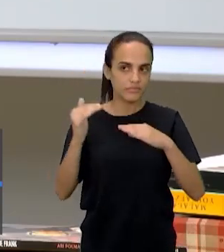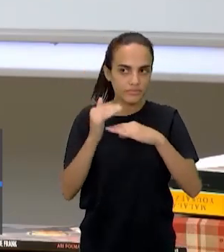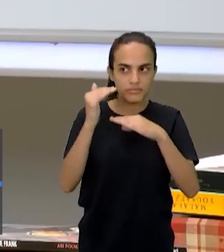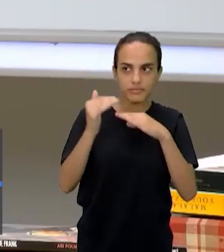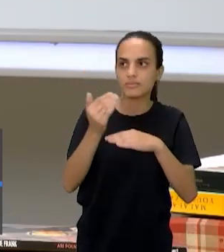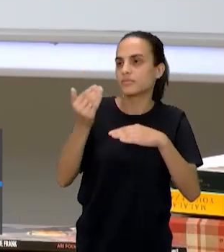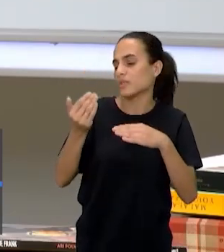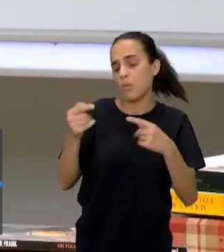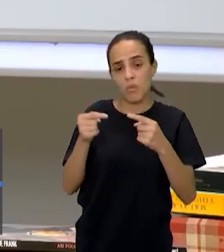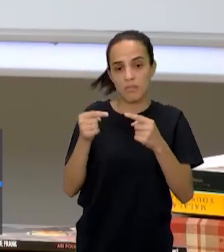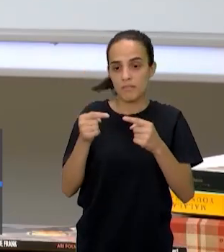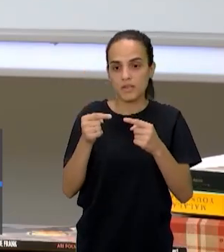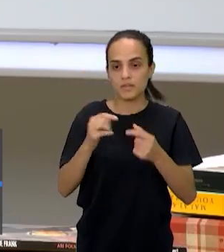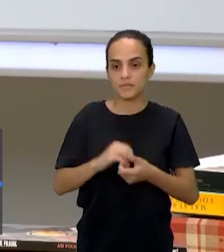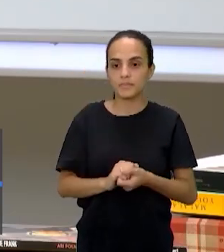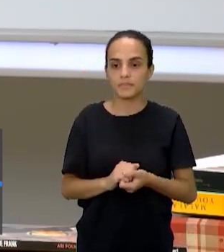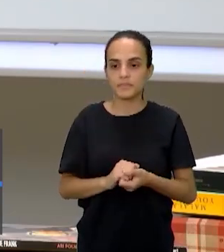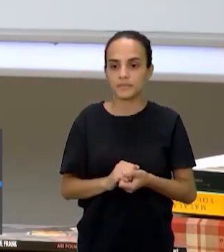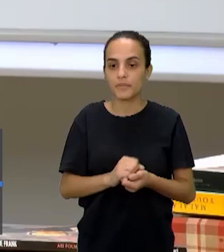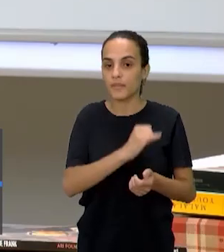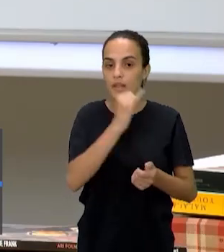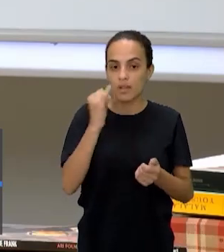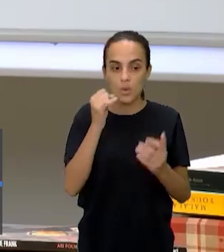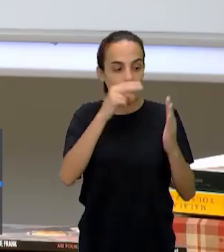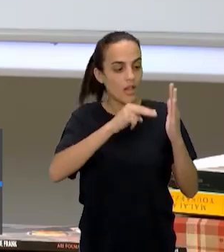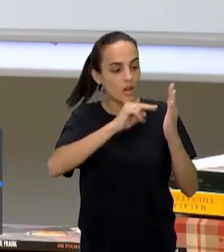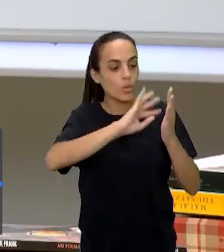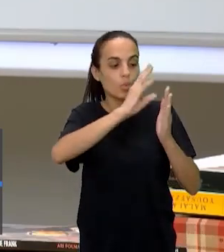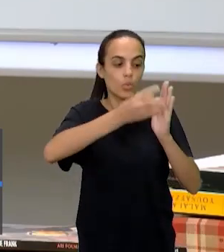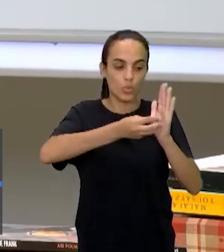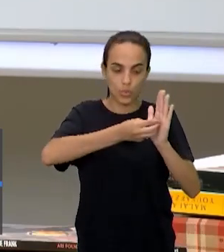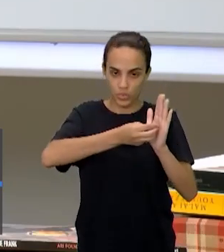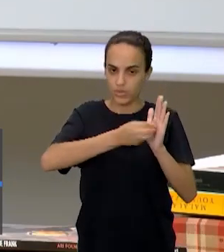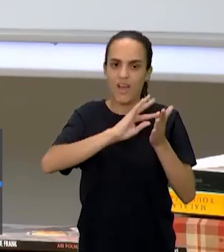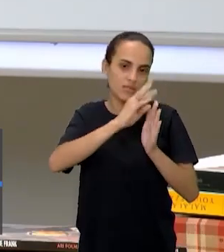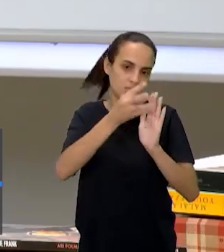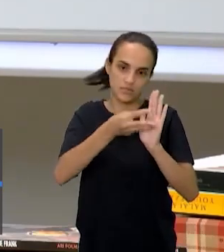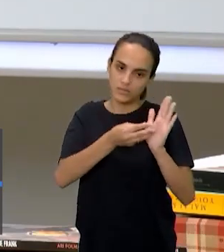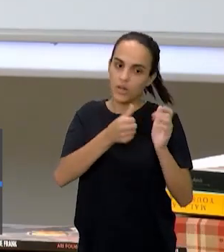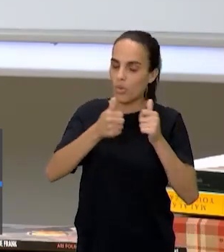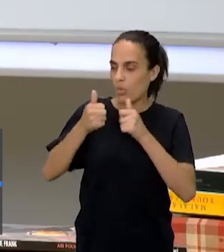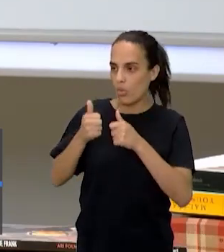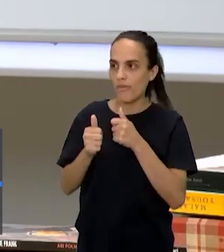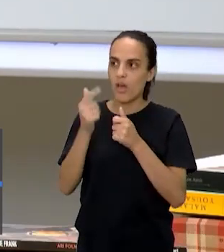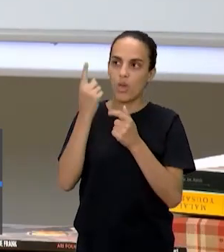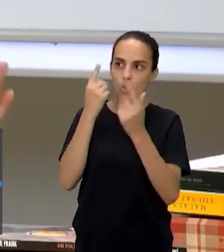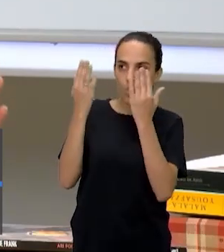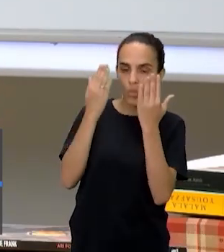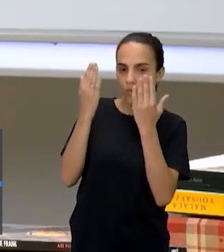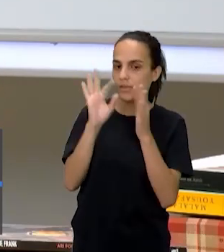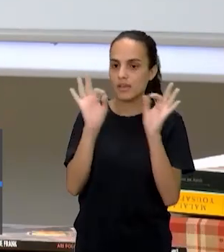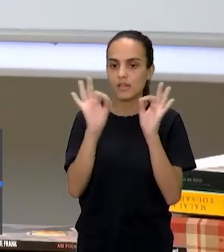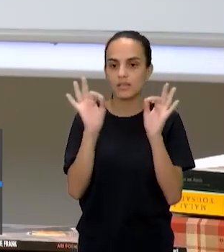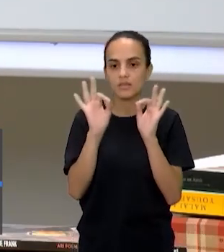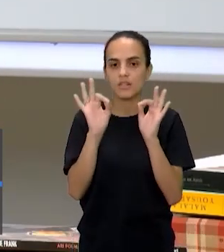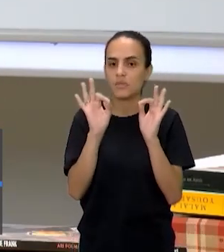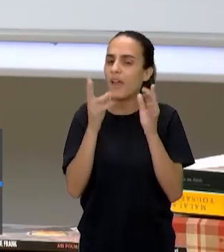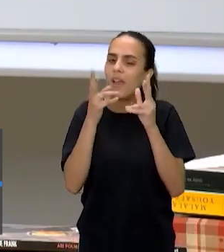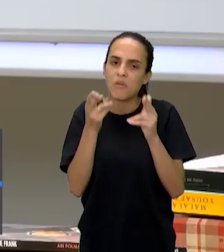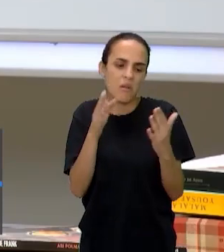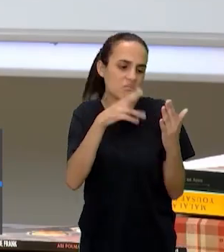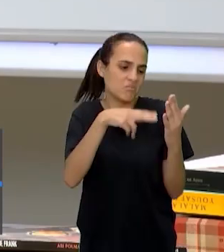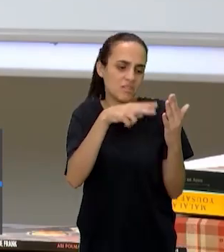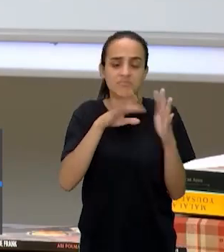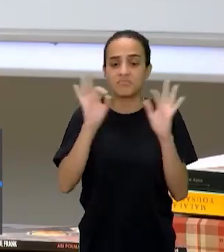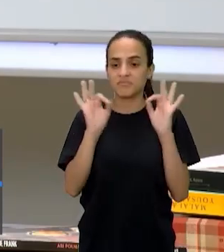da compreensão de um texto, né? Se eu leio, eu sei tudo que eu leio e tá tudo bem, eu não tenho dúvida, eu não tenho questionamento, eu não estou lendo. Né? A partir do momento que